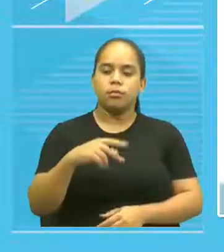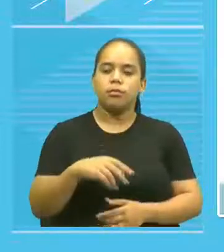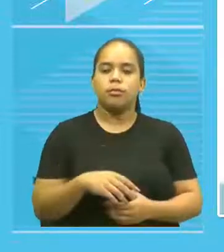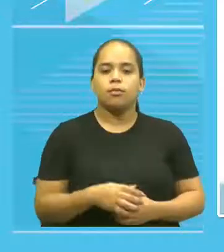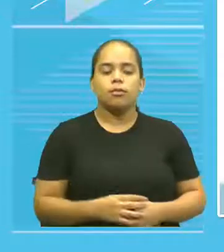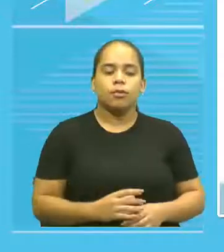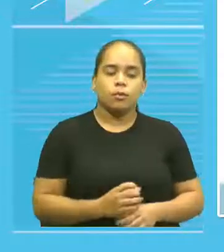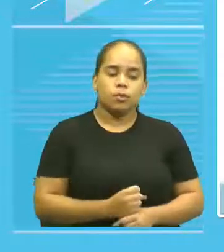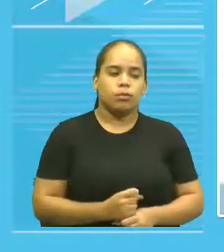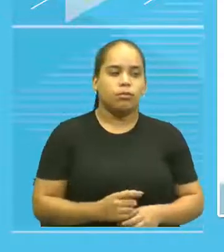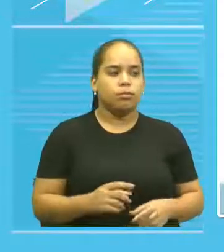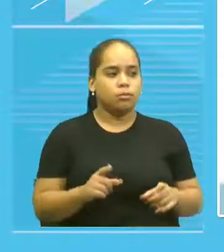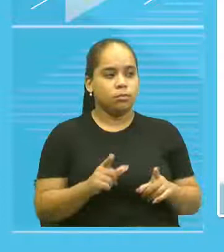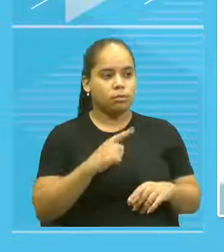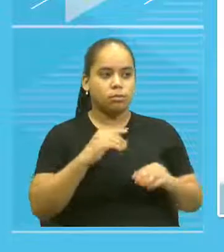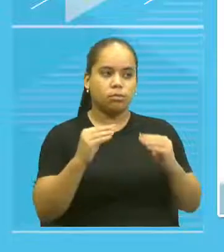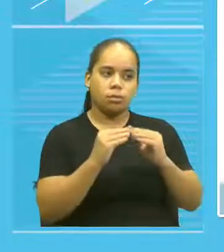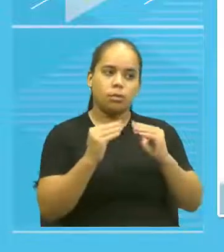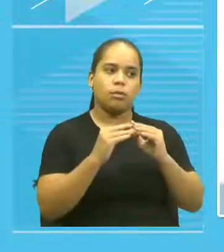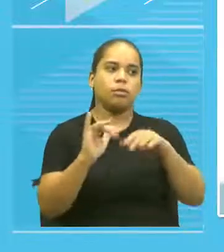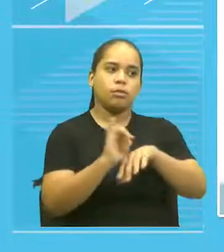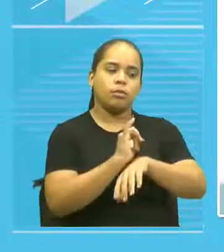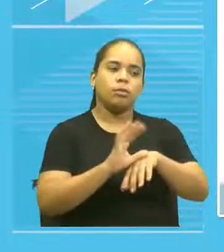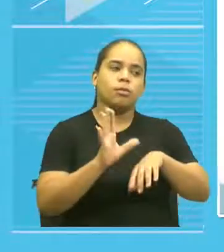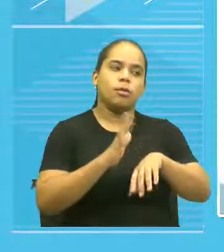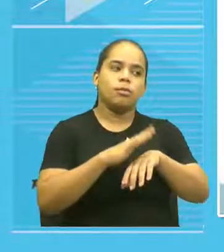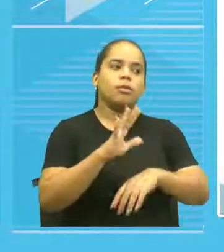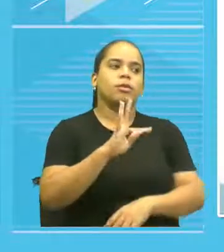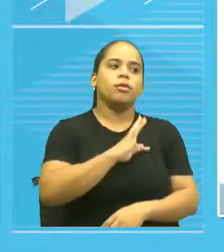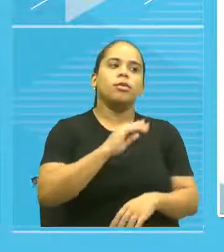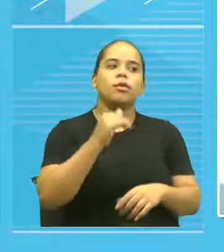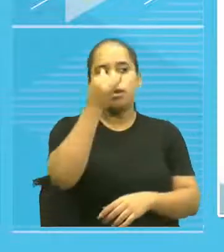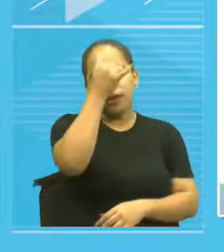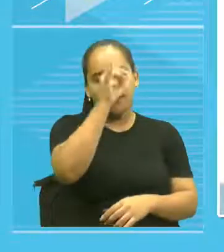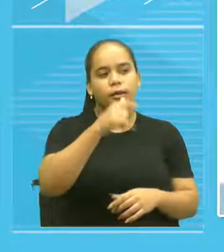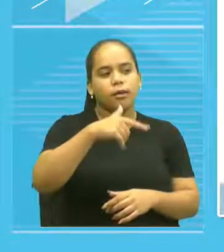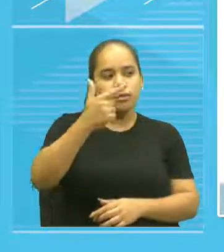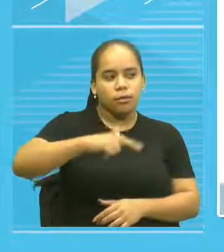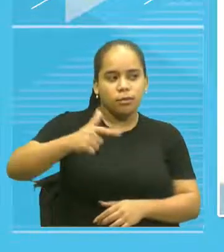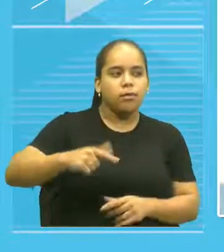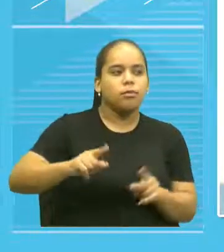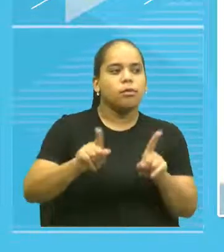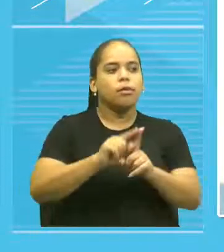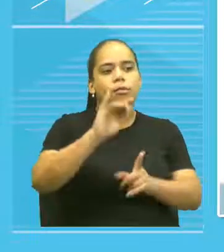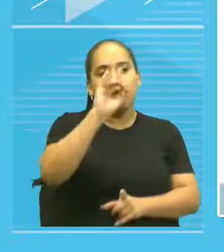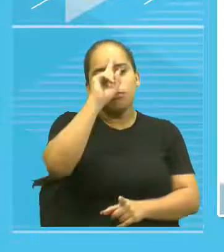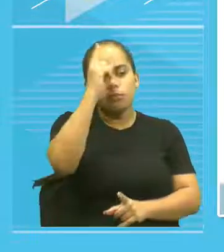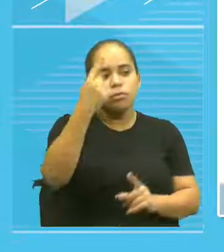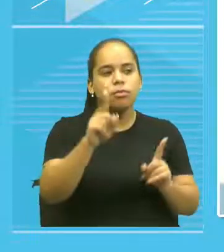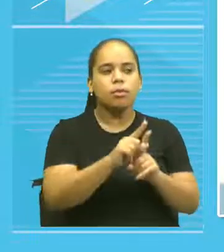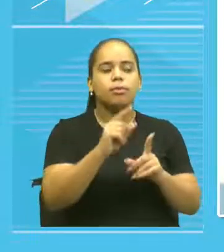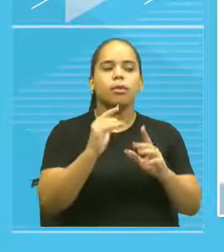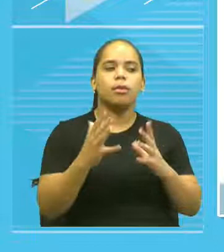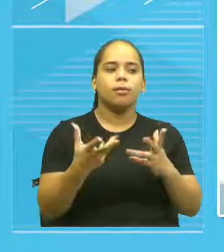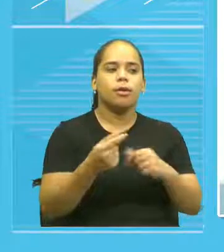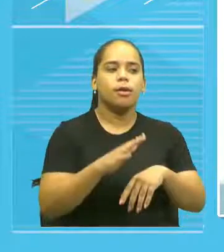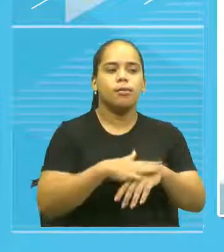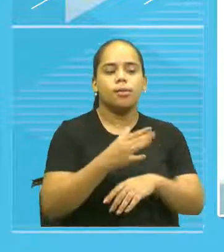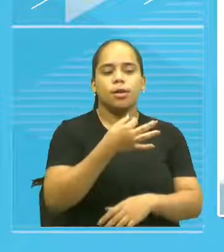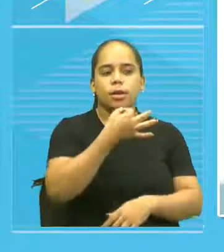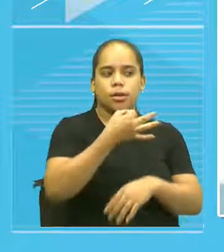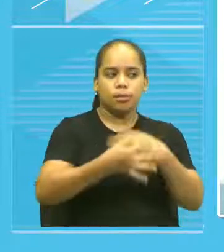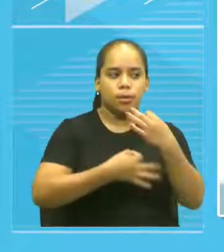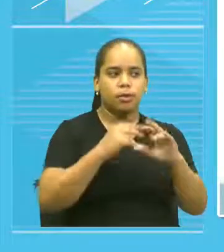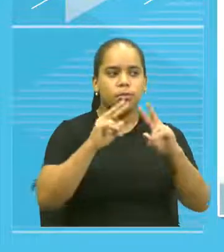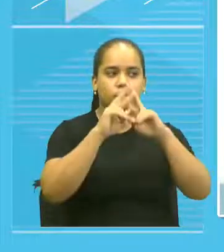tipo de estratégia apenas para detalhes mais técnicos como evitar repetições destrinchar uma ideia o aprimorar a linha argumentativa por